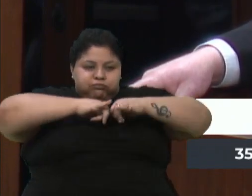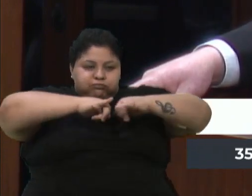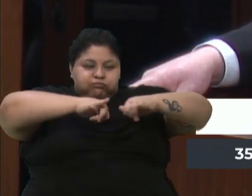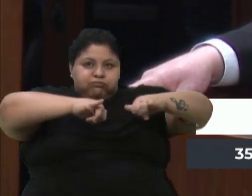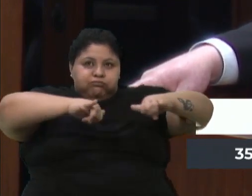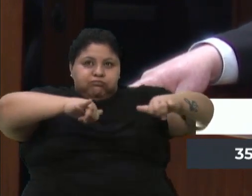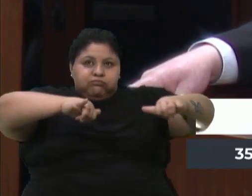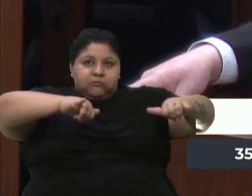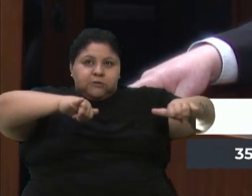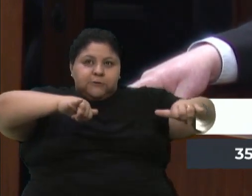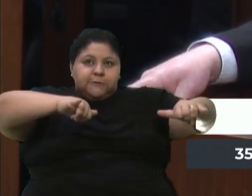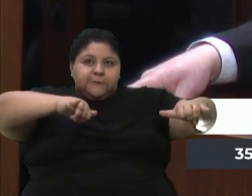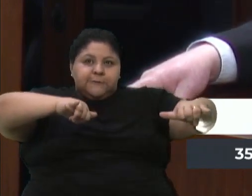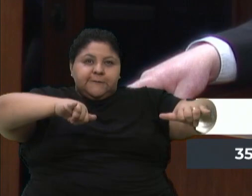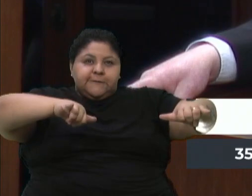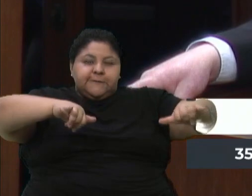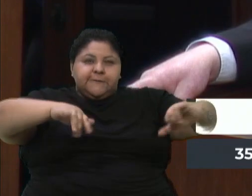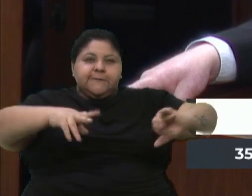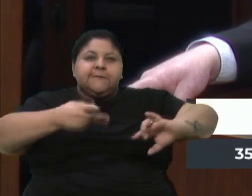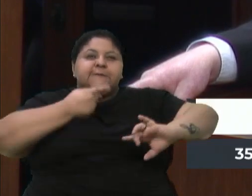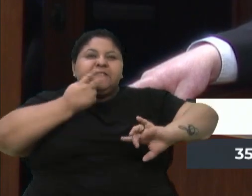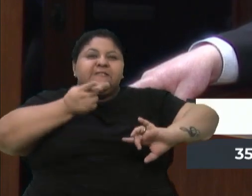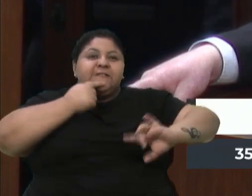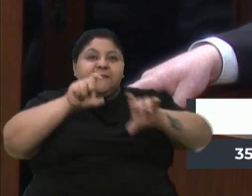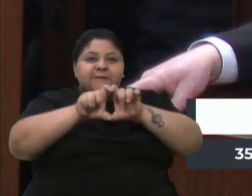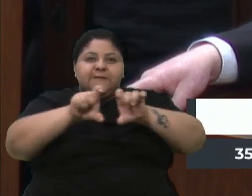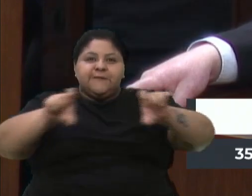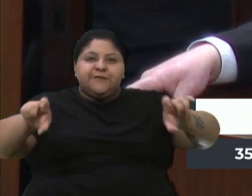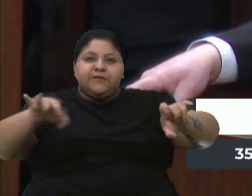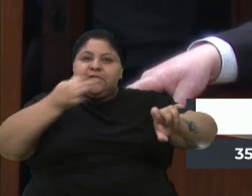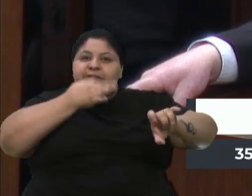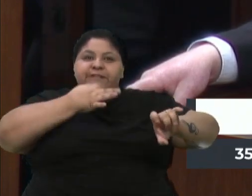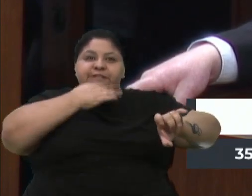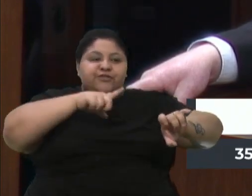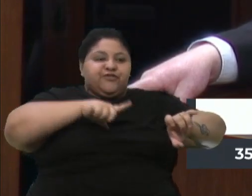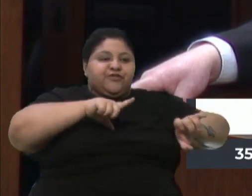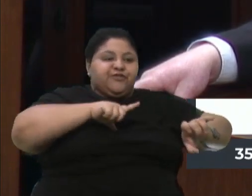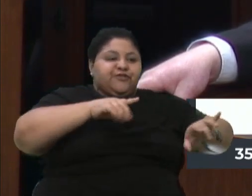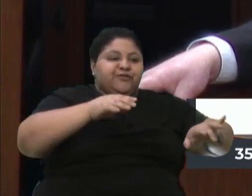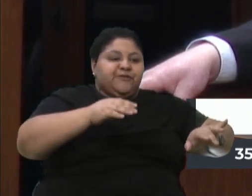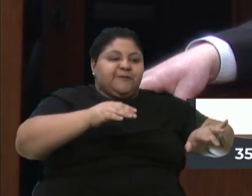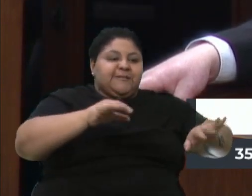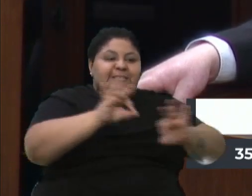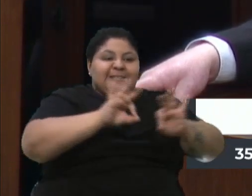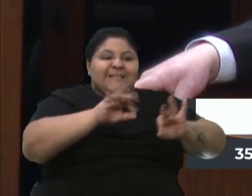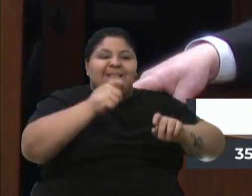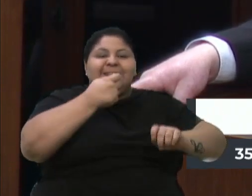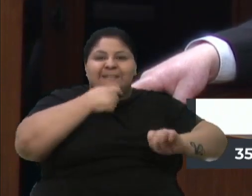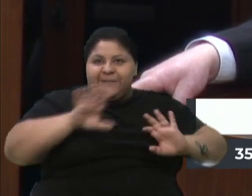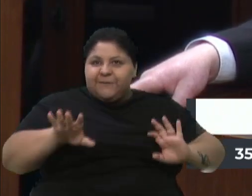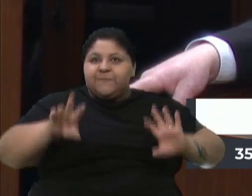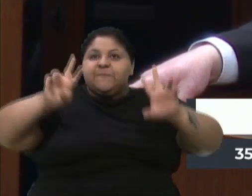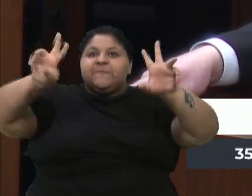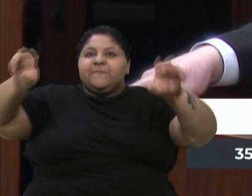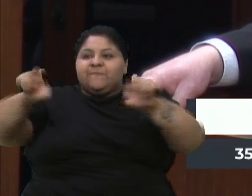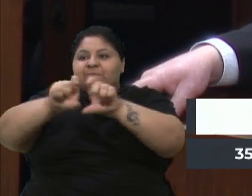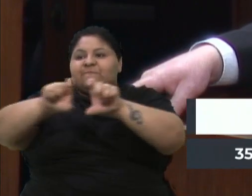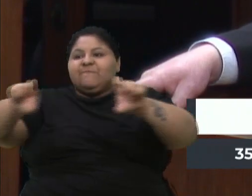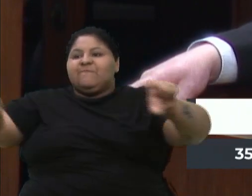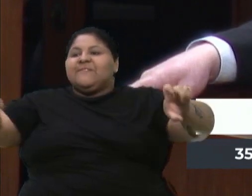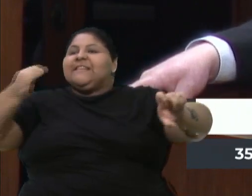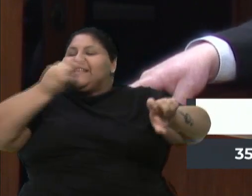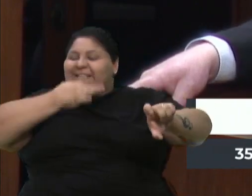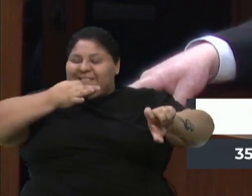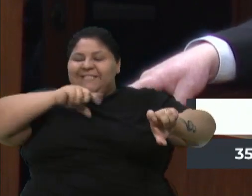aquela frase dita por muitos que Caxias não tem nada para fazer. Então, nossa frase é: Caxias do Sul tem muita coisa para